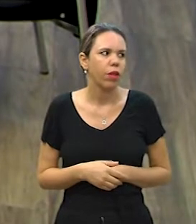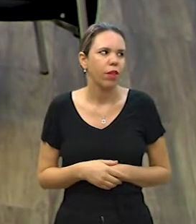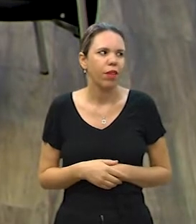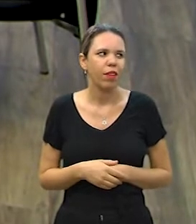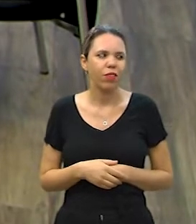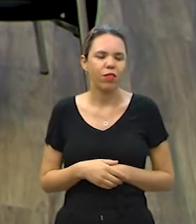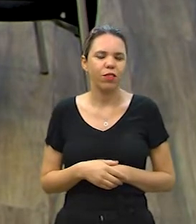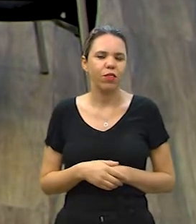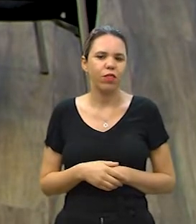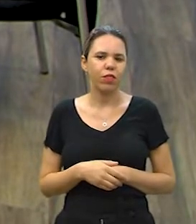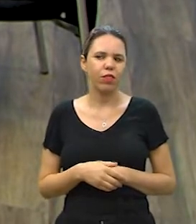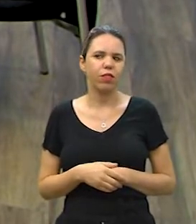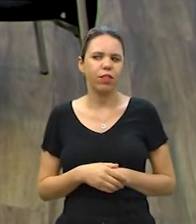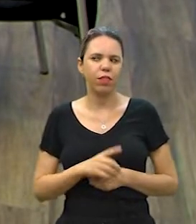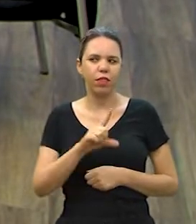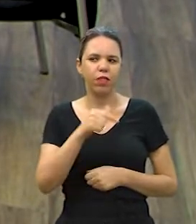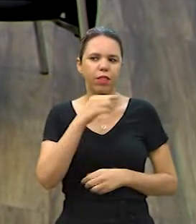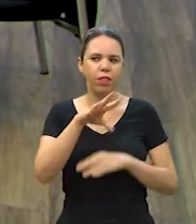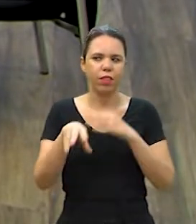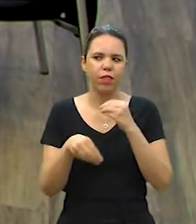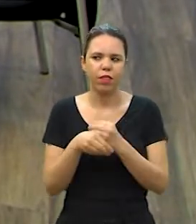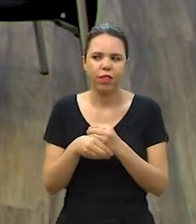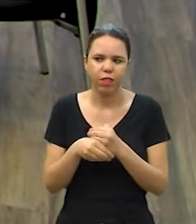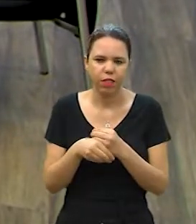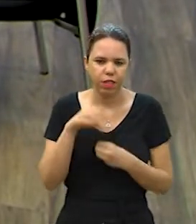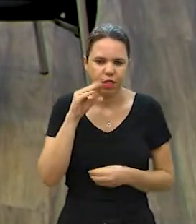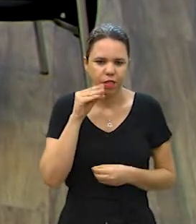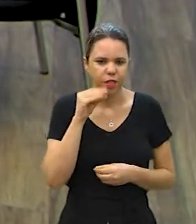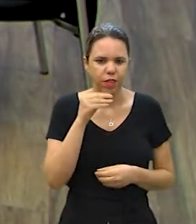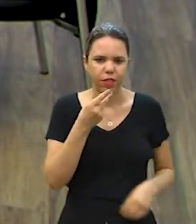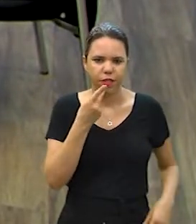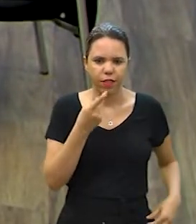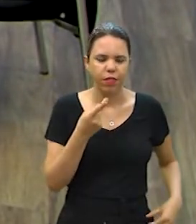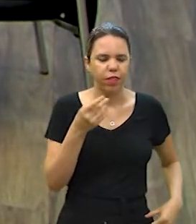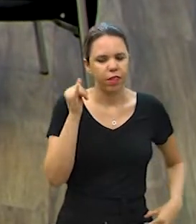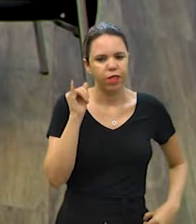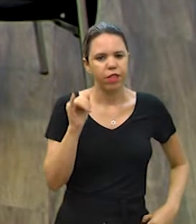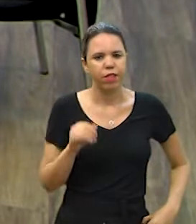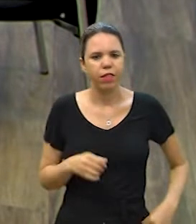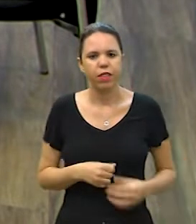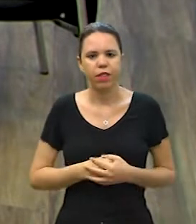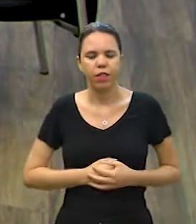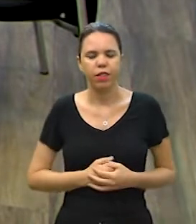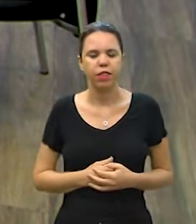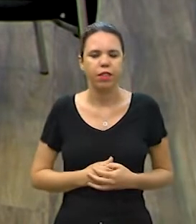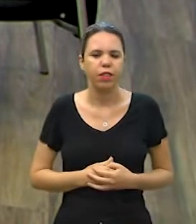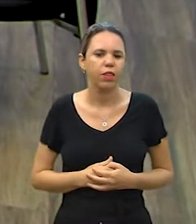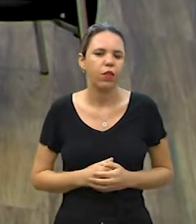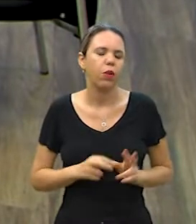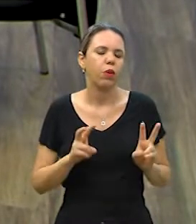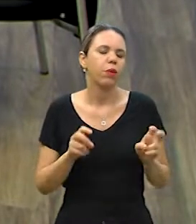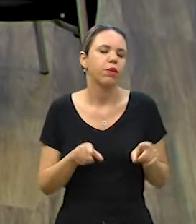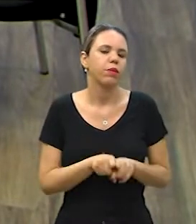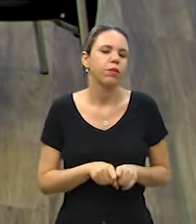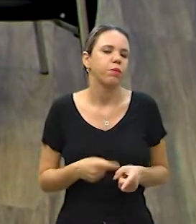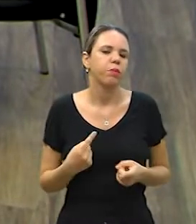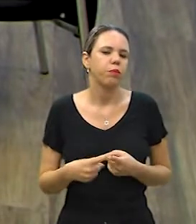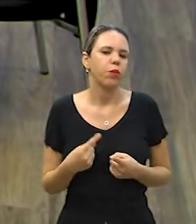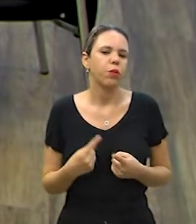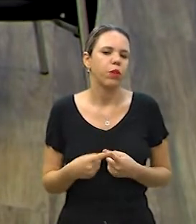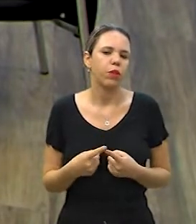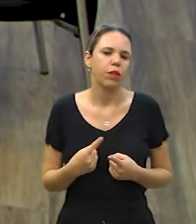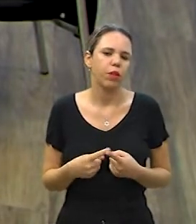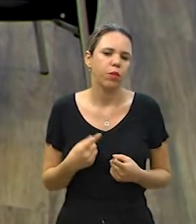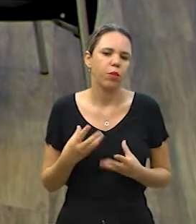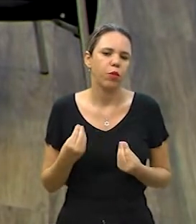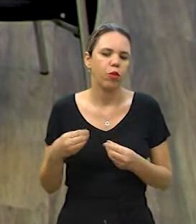Deixa só. Eu queria depois só complementar o negócio do funcionário. Pode falar, Paulo, depois eu falo. Não, mas sobre isso também, porque